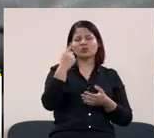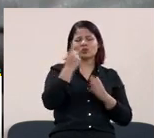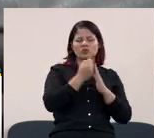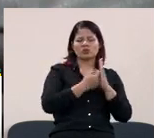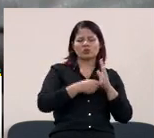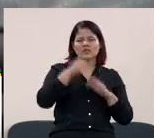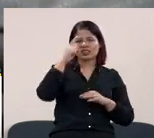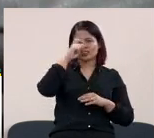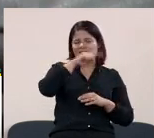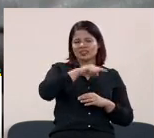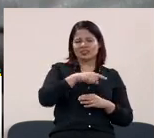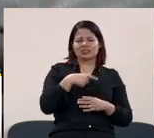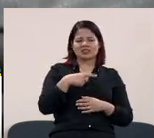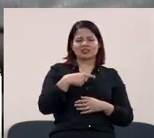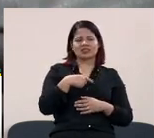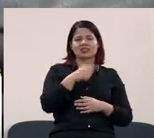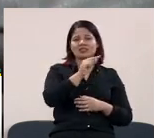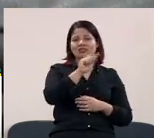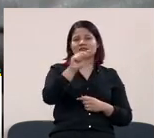econômica atingiu